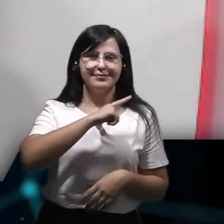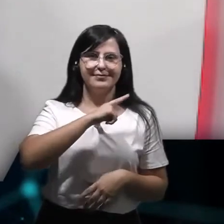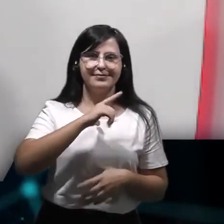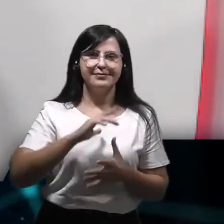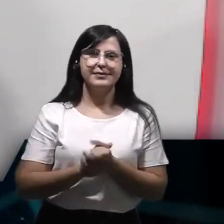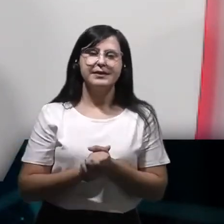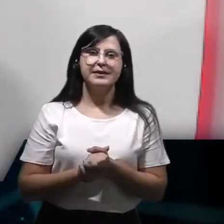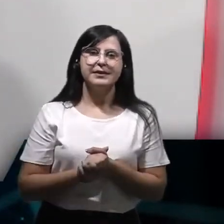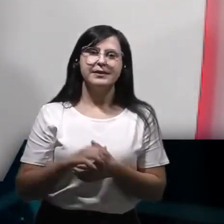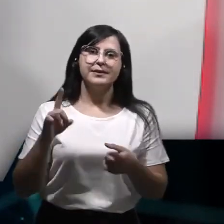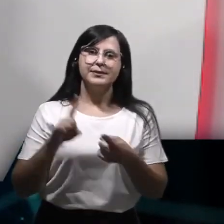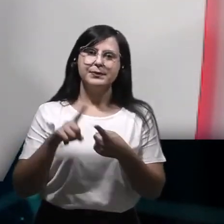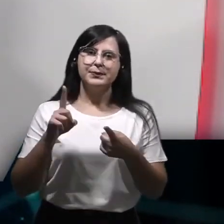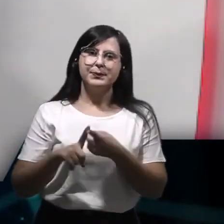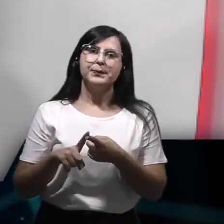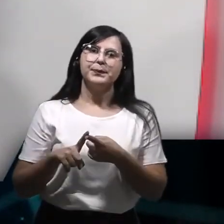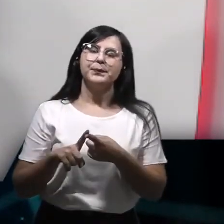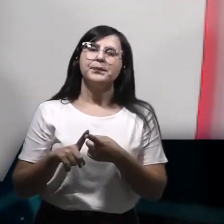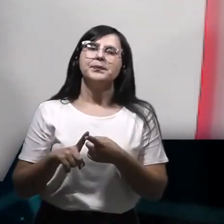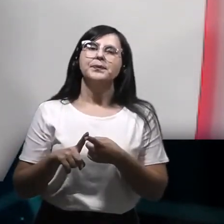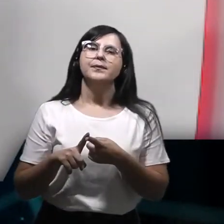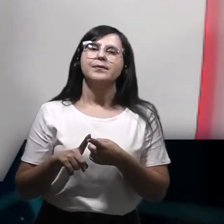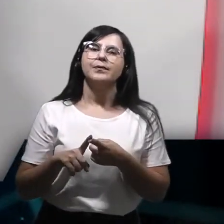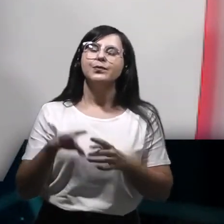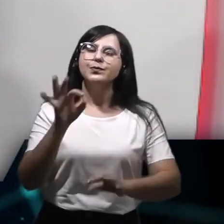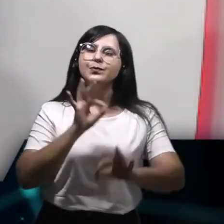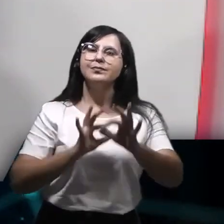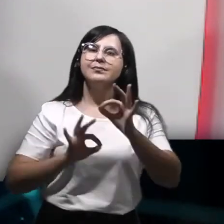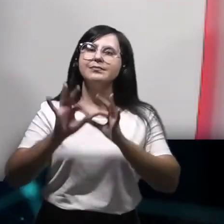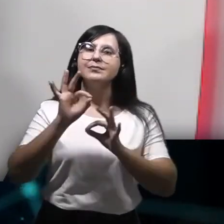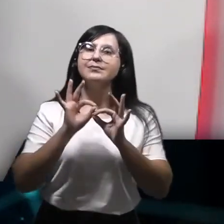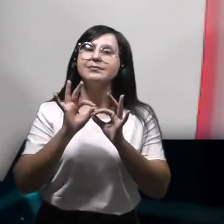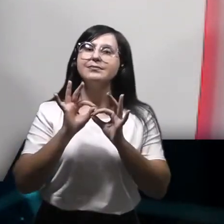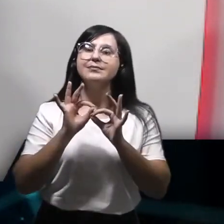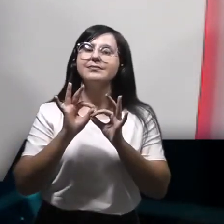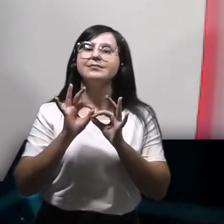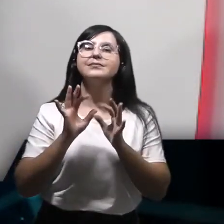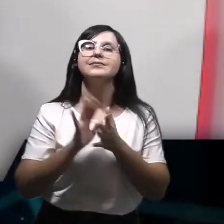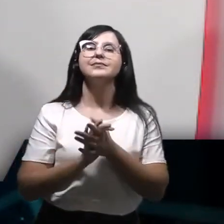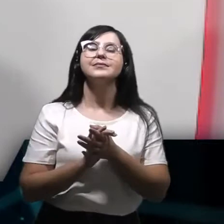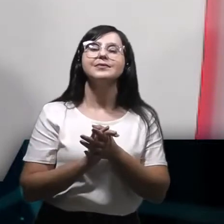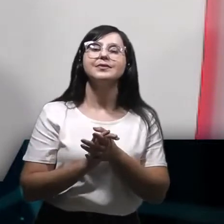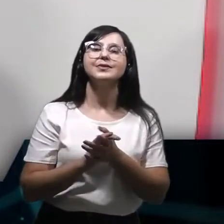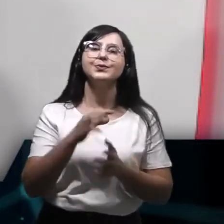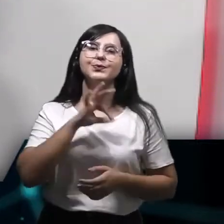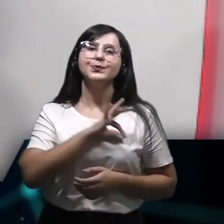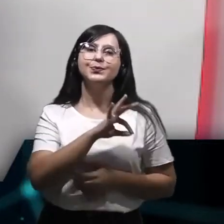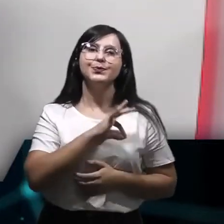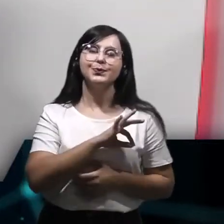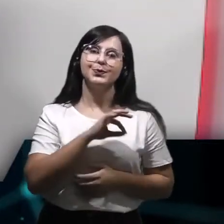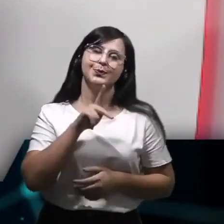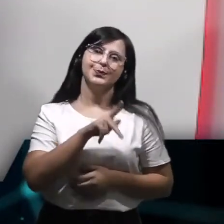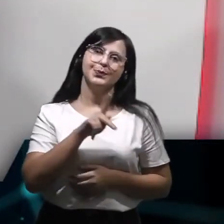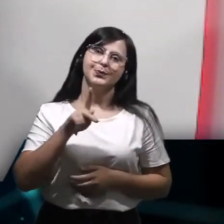comissão de enquadramento dos professores, tá certo? Por decreto, formado pelo Sindicato dos Professores e Secretaria de